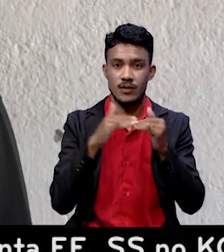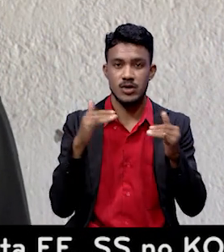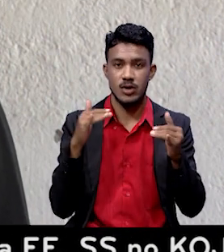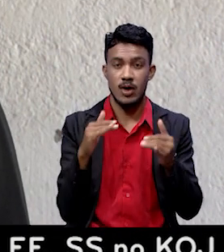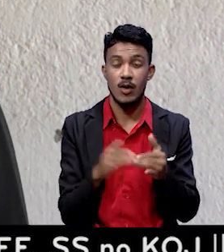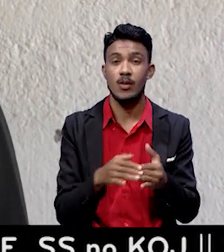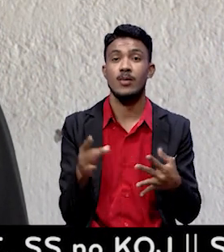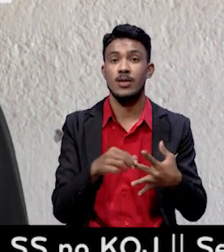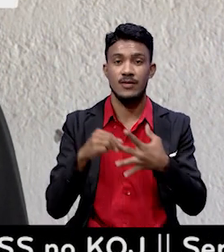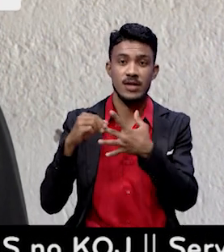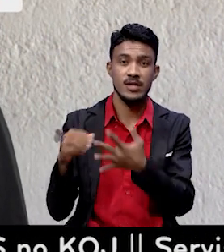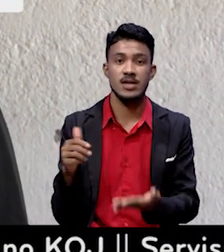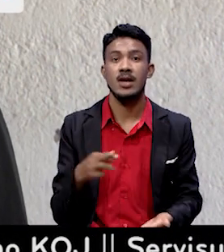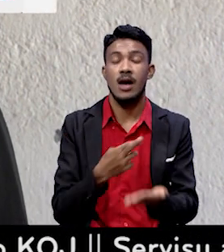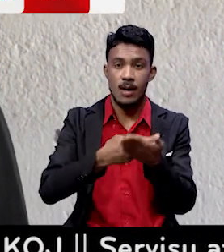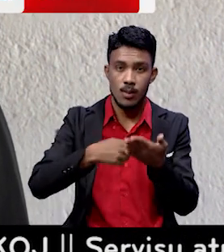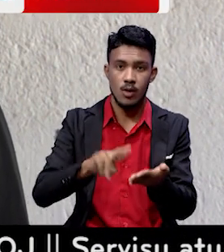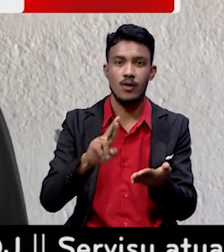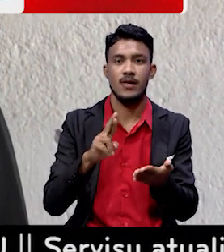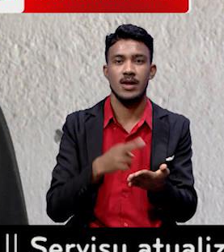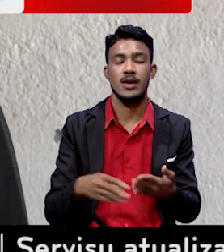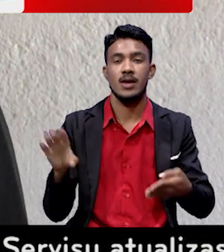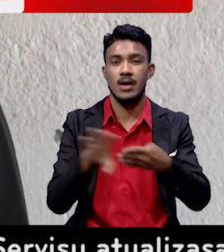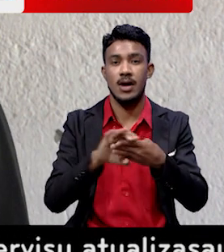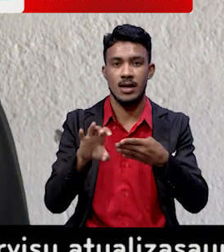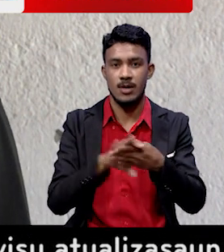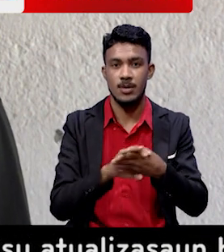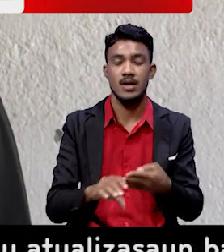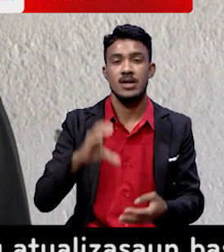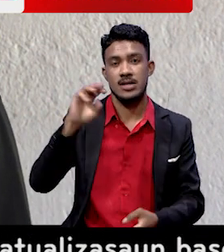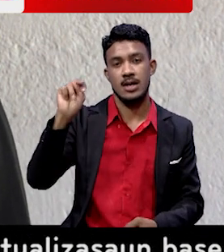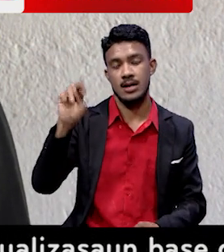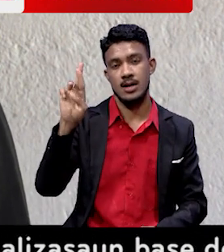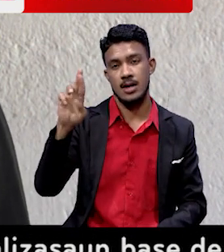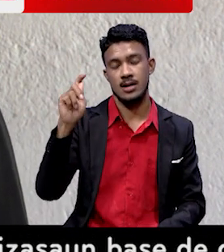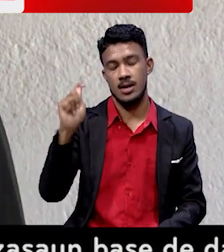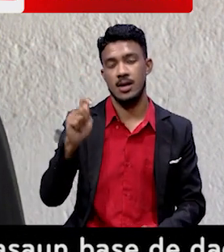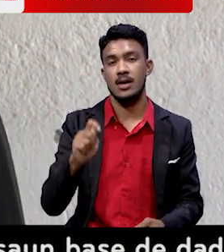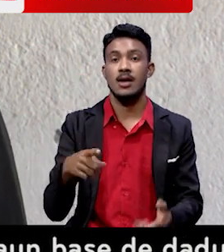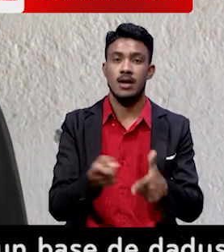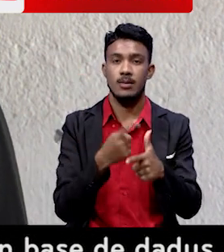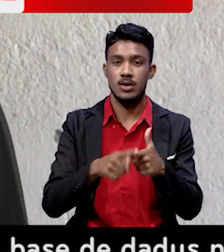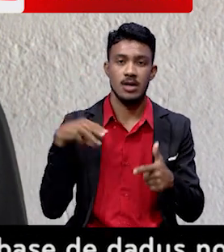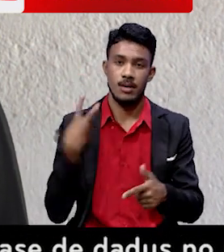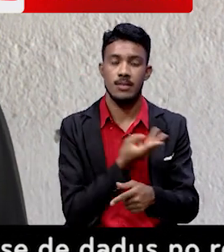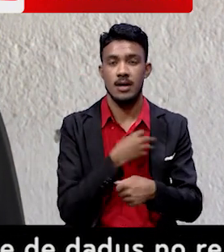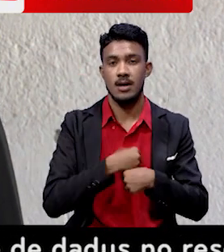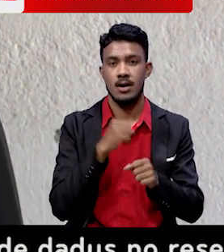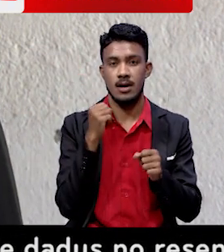onde aprova a Carta Magna, Estatuto CNRT, depois a minha almoça, a